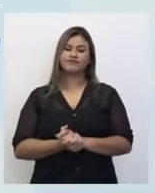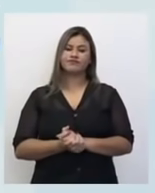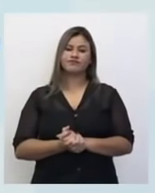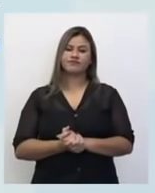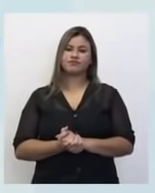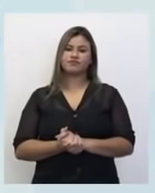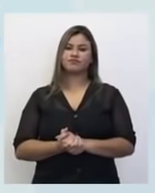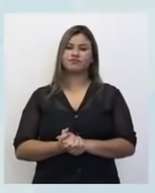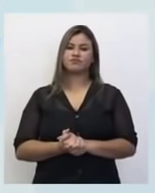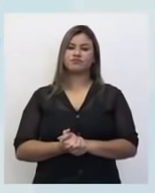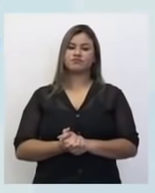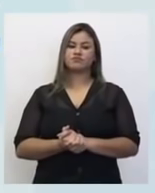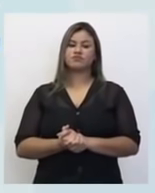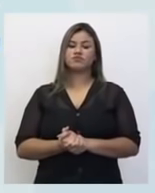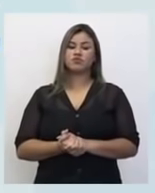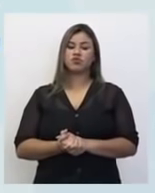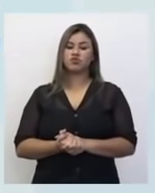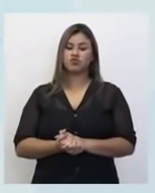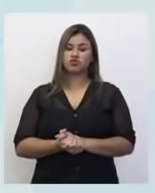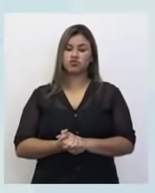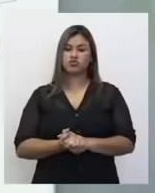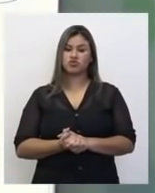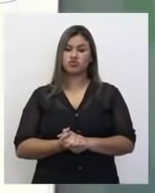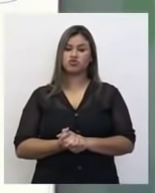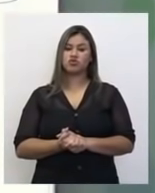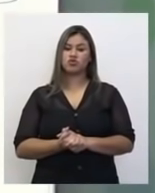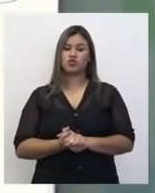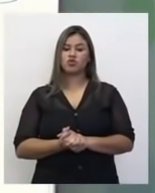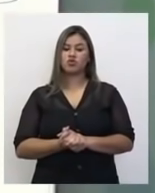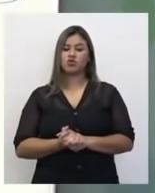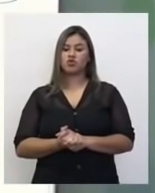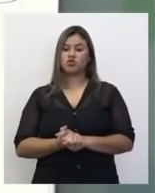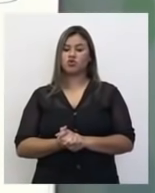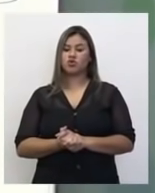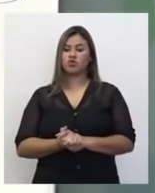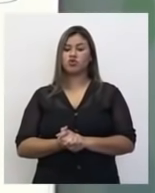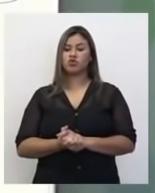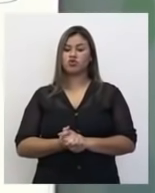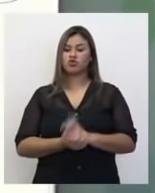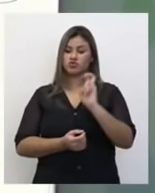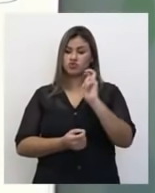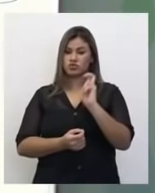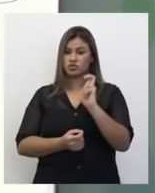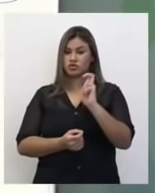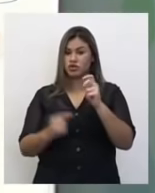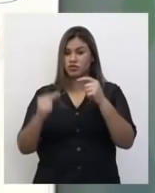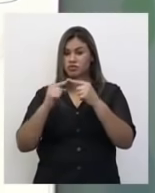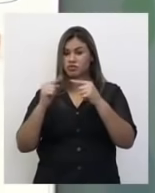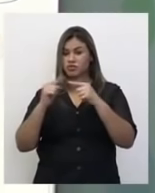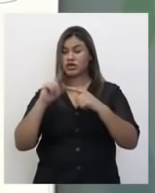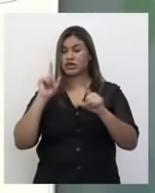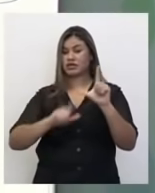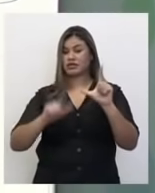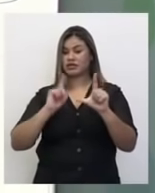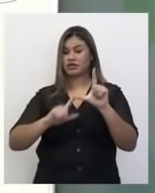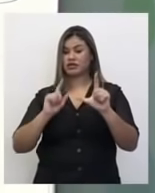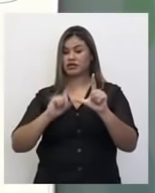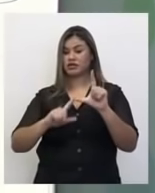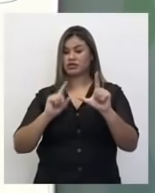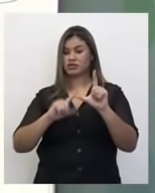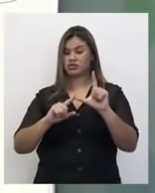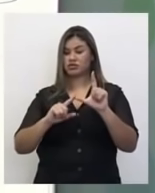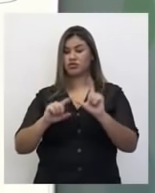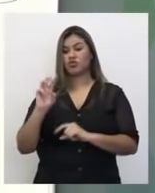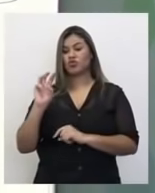Os cinco primeiros são os que a gente vai representar a letra. E os